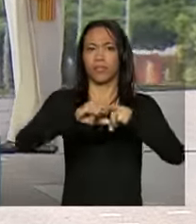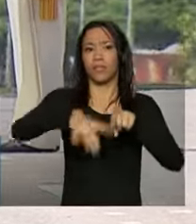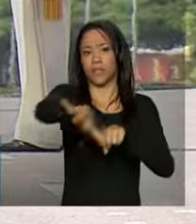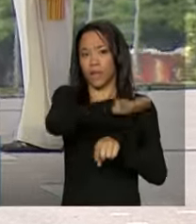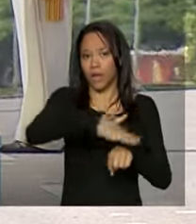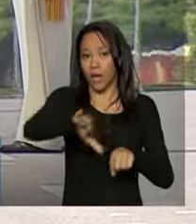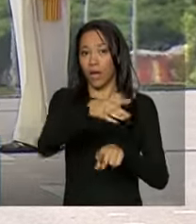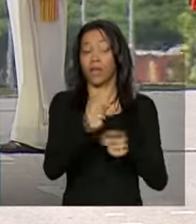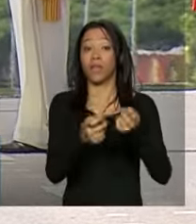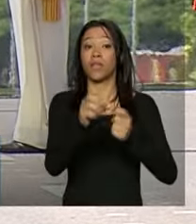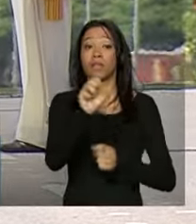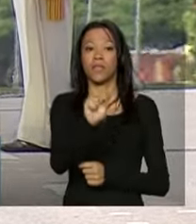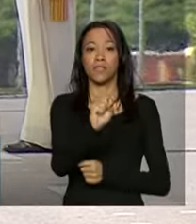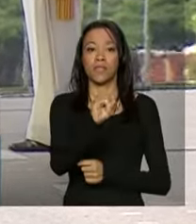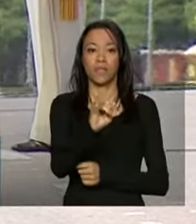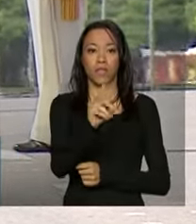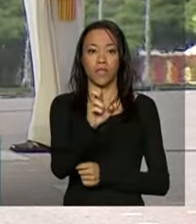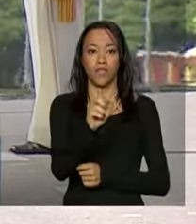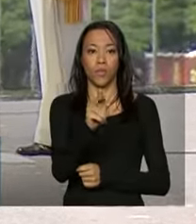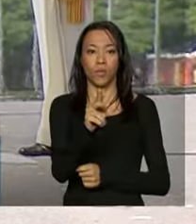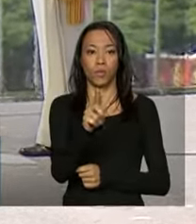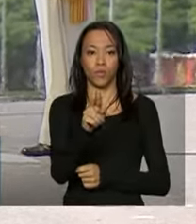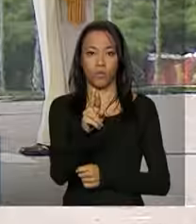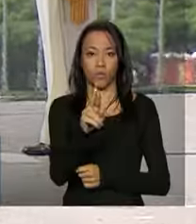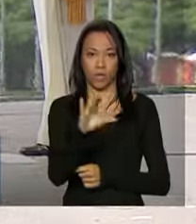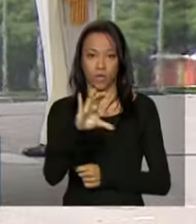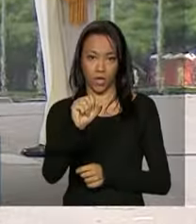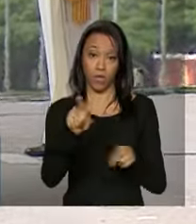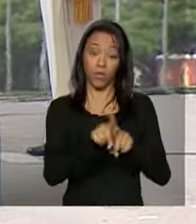siderúrgica e automotiva.